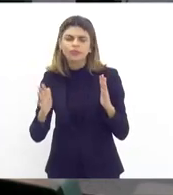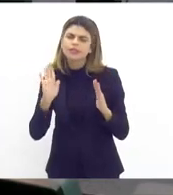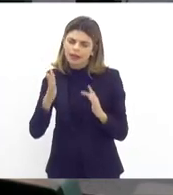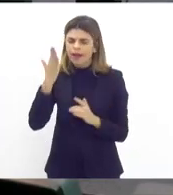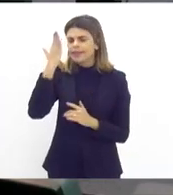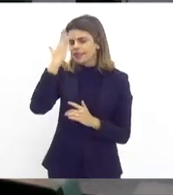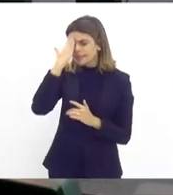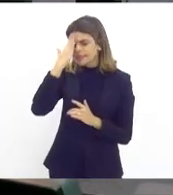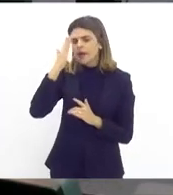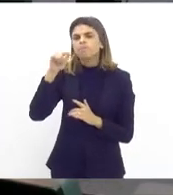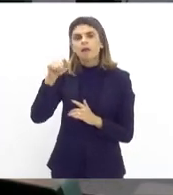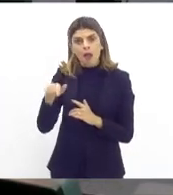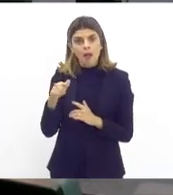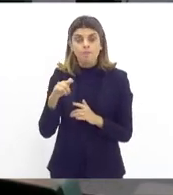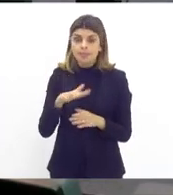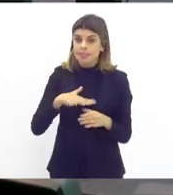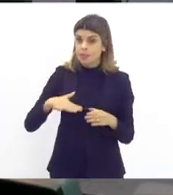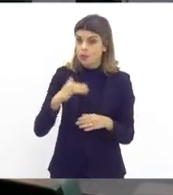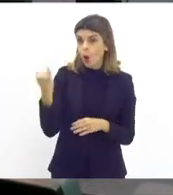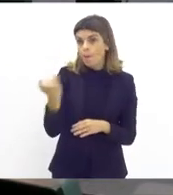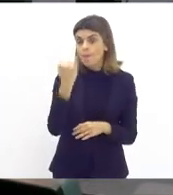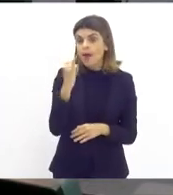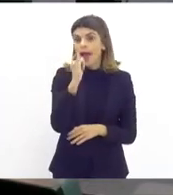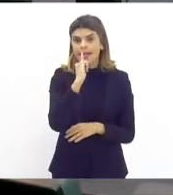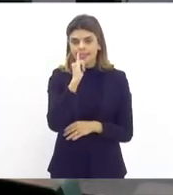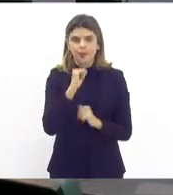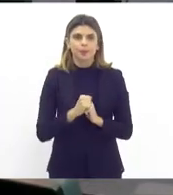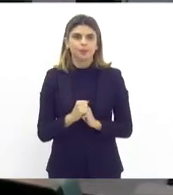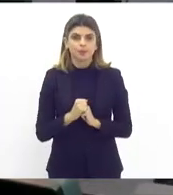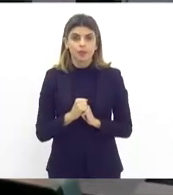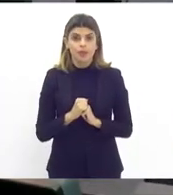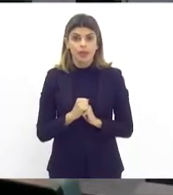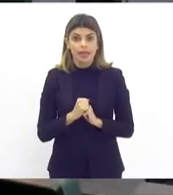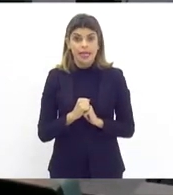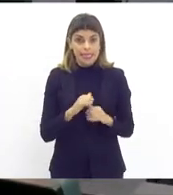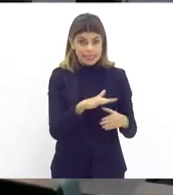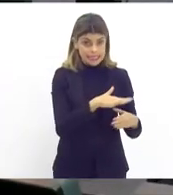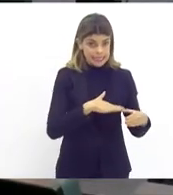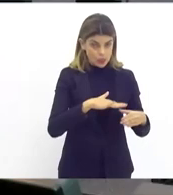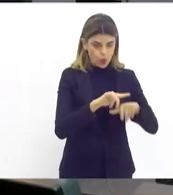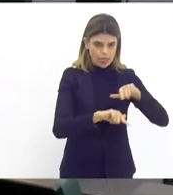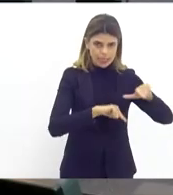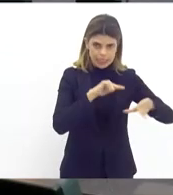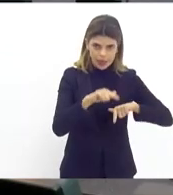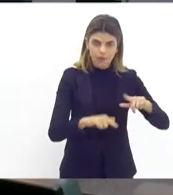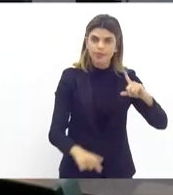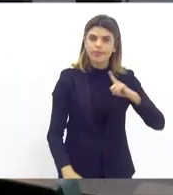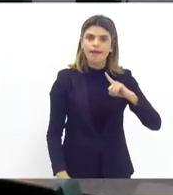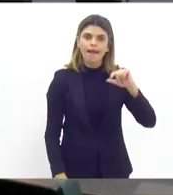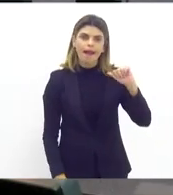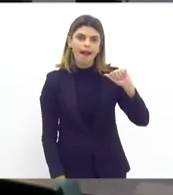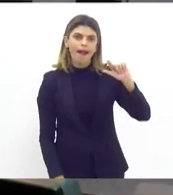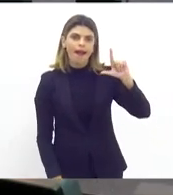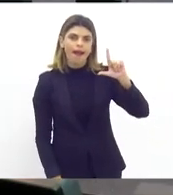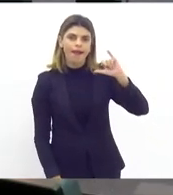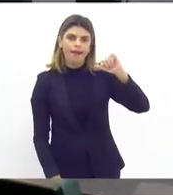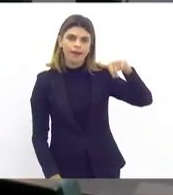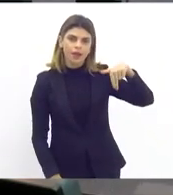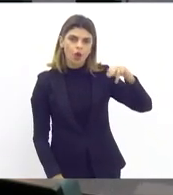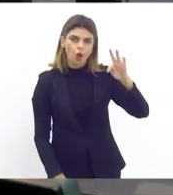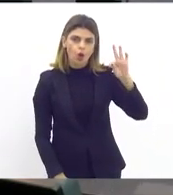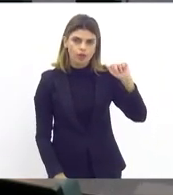muito, muito importante. Eu vou dar só um exemplo. O setor de serviço, ele tem uma alíquota de 3,65